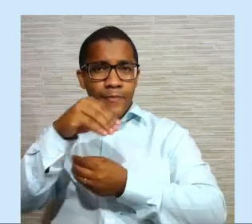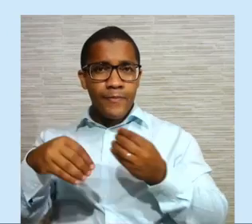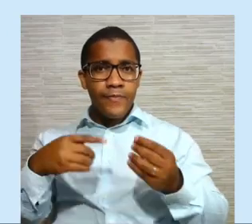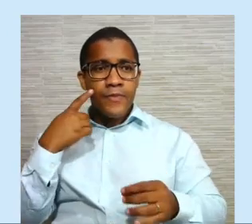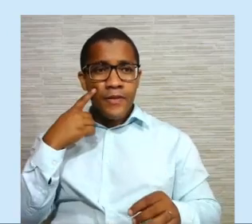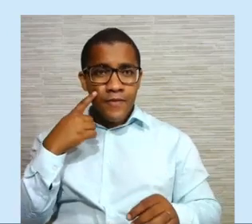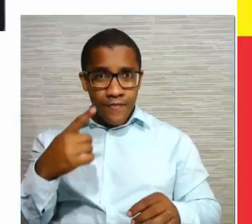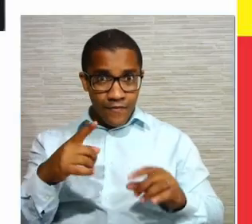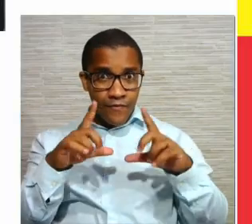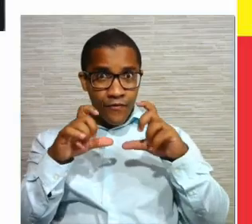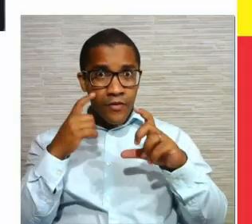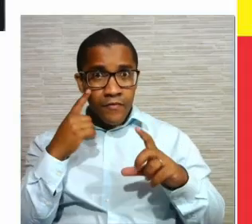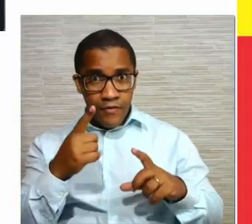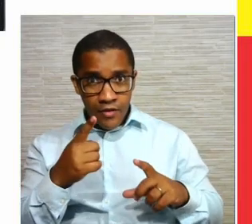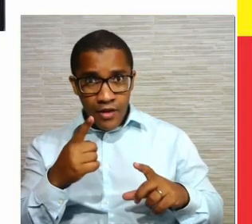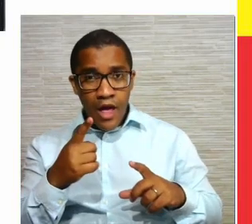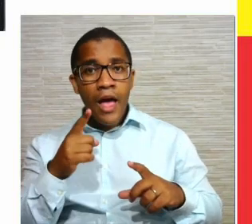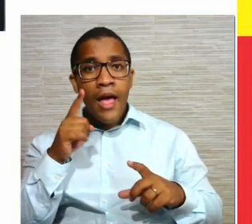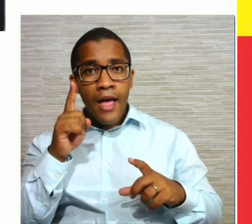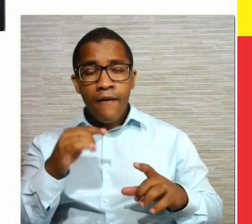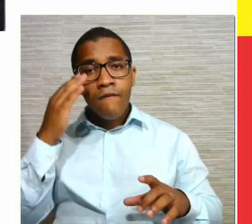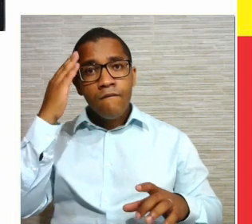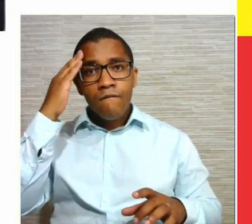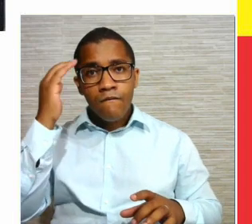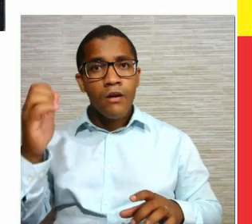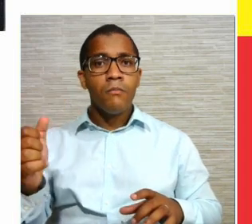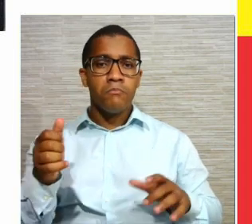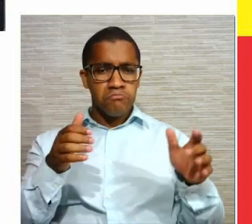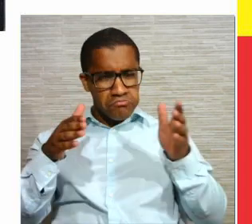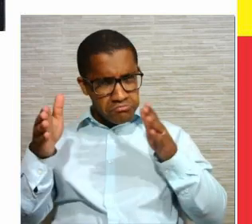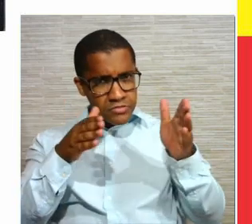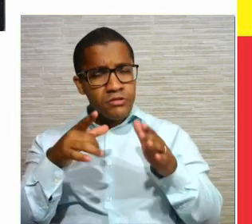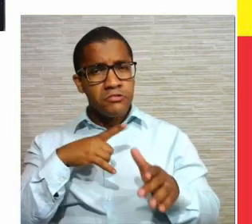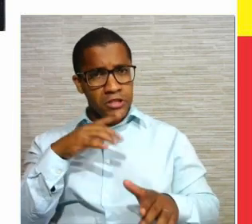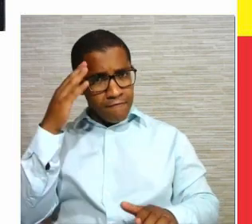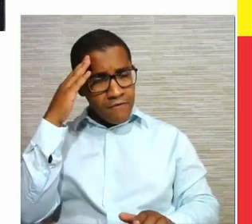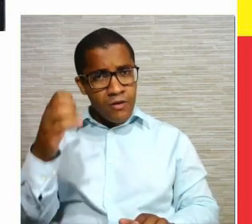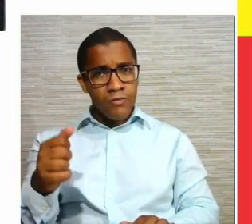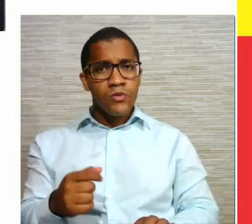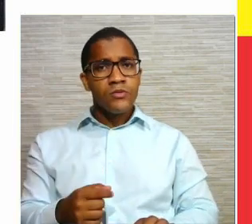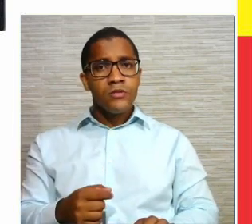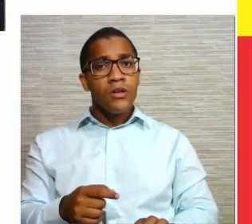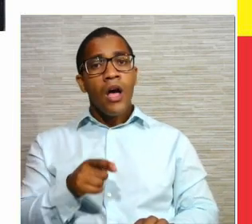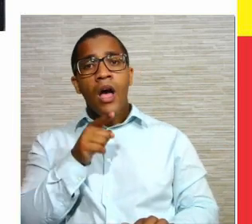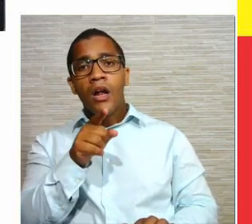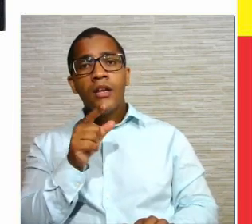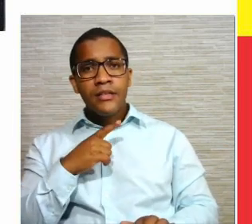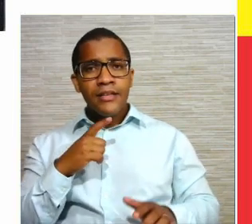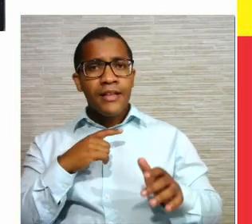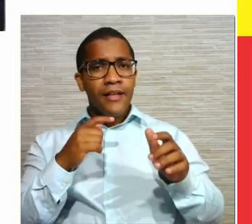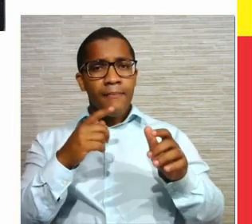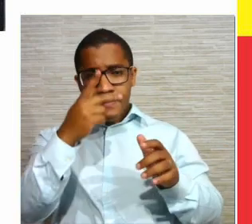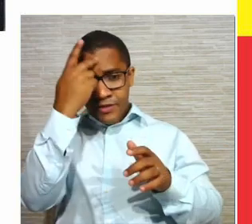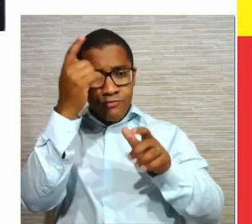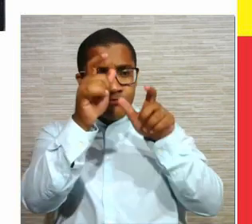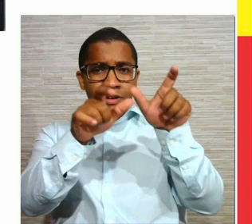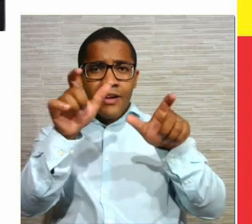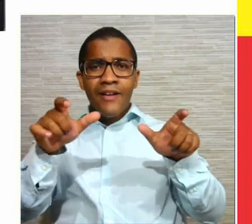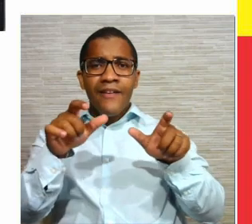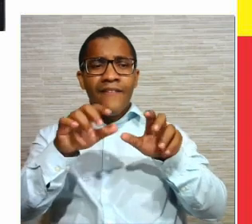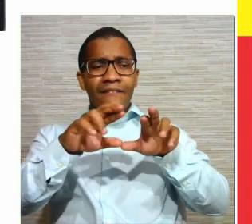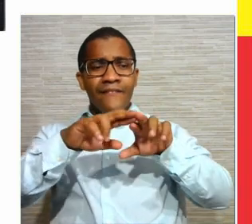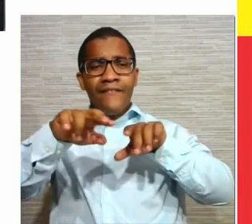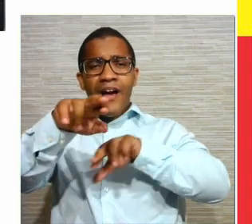na imagem é um grande álbum, fez muito sucesso na época, que tem vários artistas, né, que é